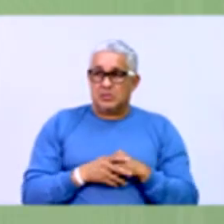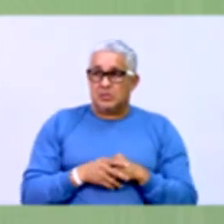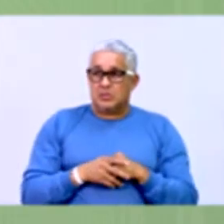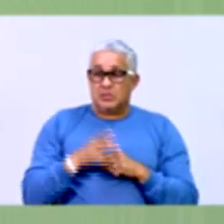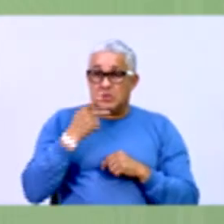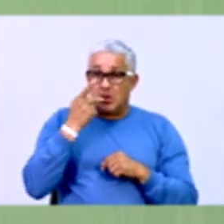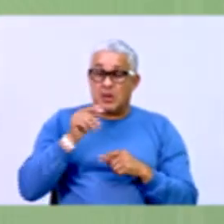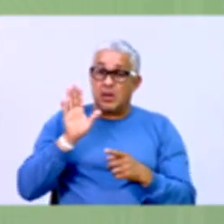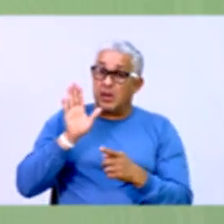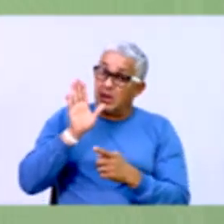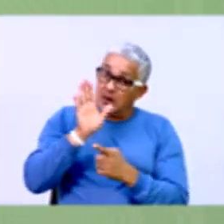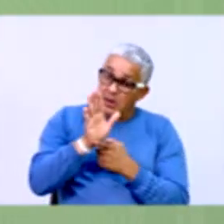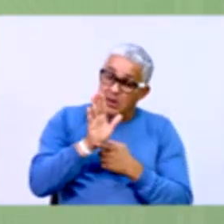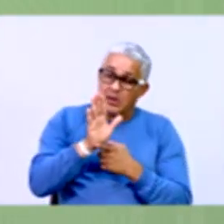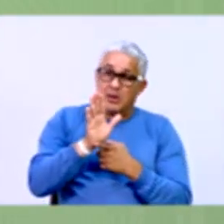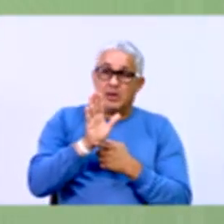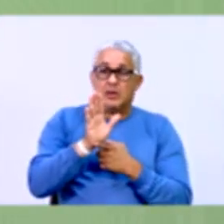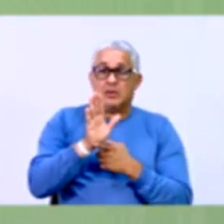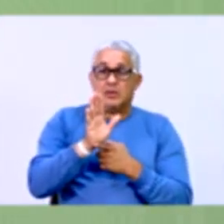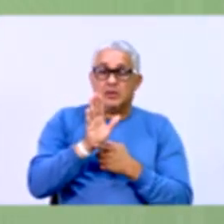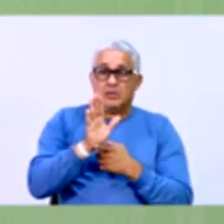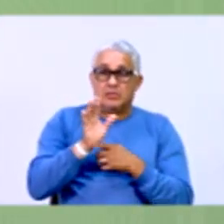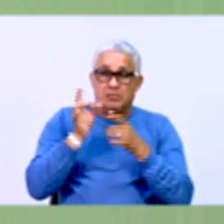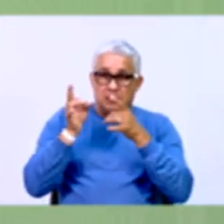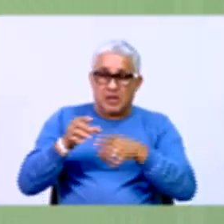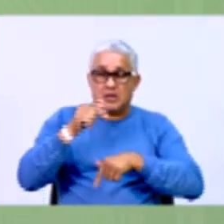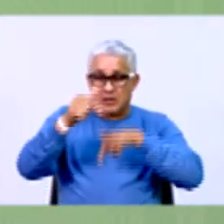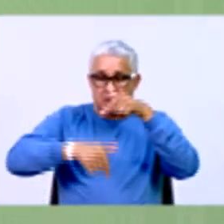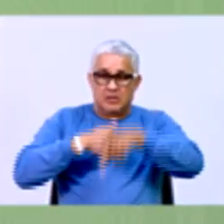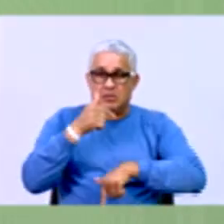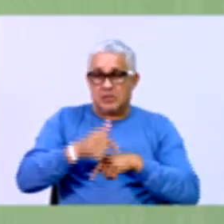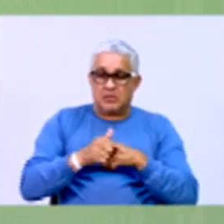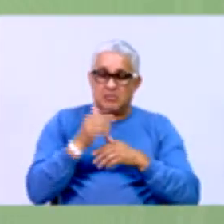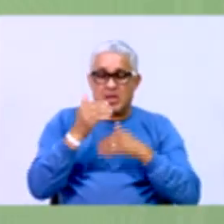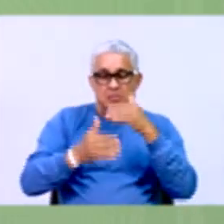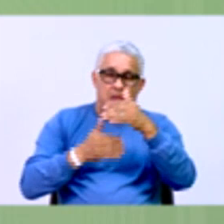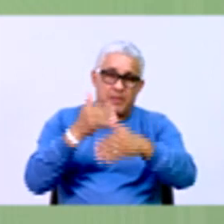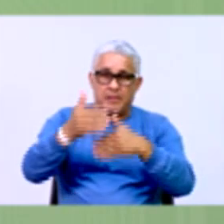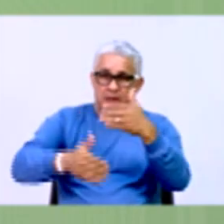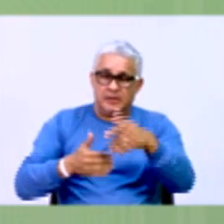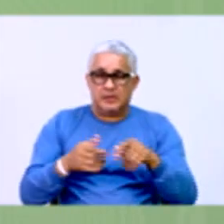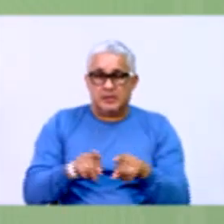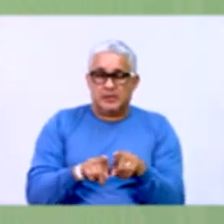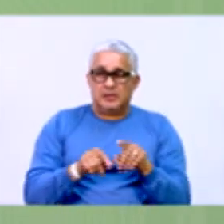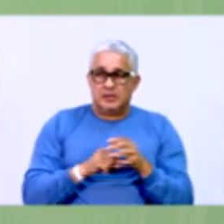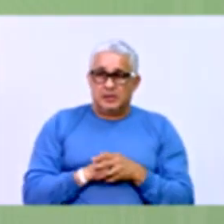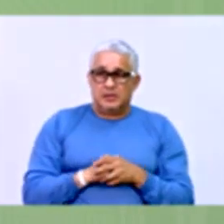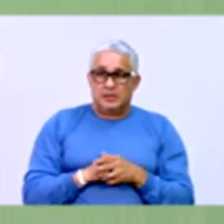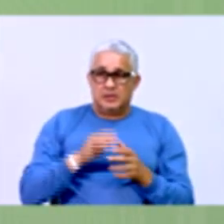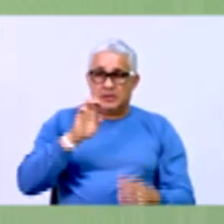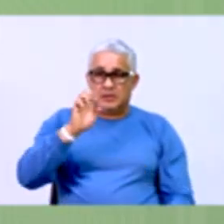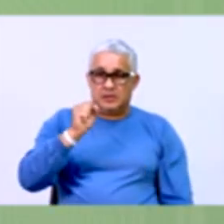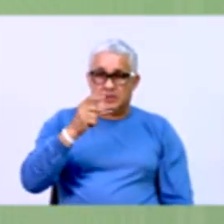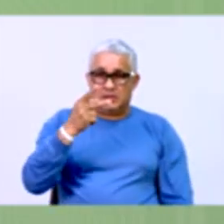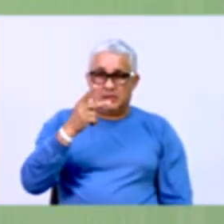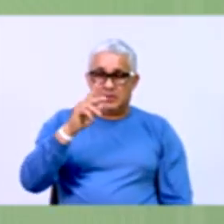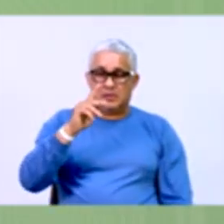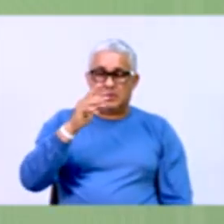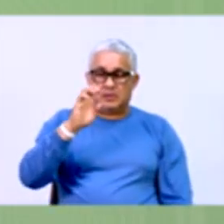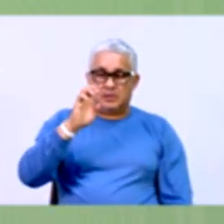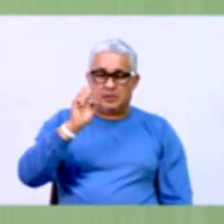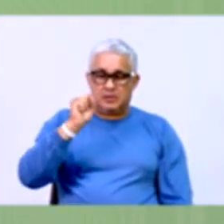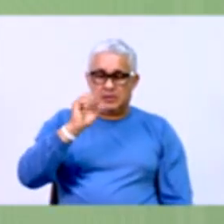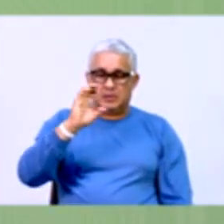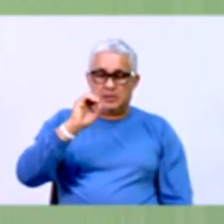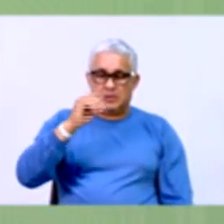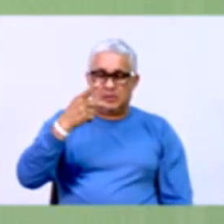na apresentação do resultado do trabalho, né? À medida em que ele for transcorrendo, o escopo foi definido, mas qual a